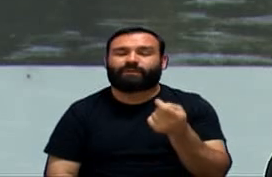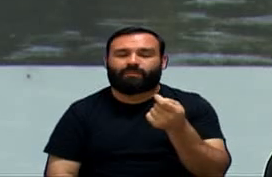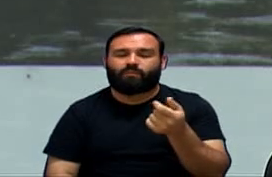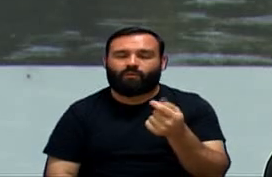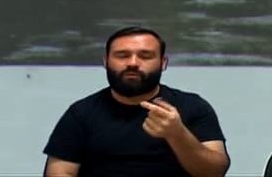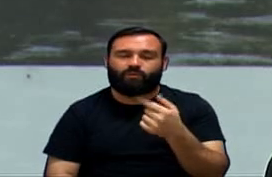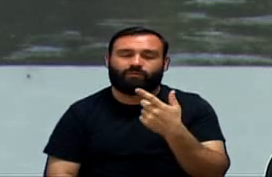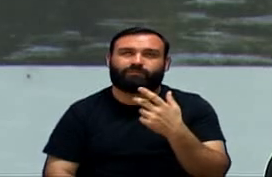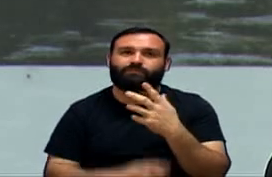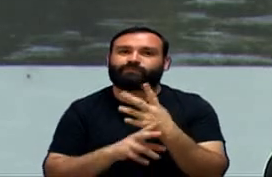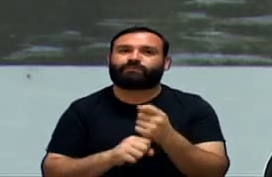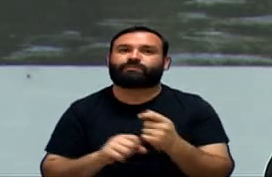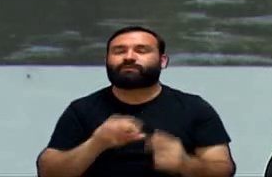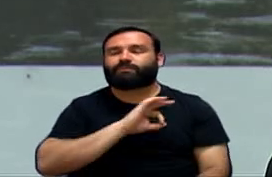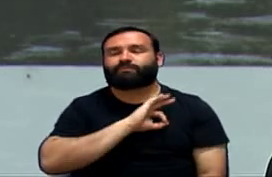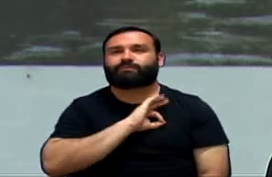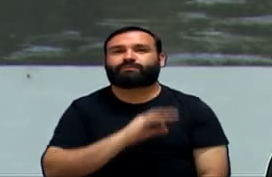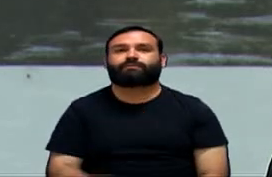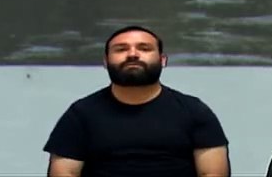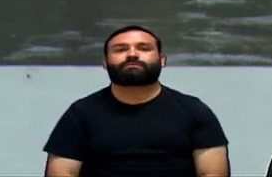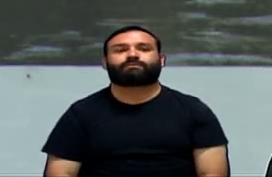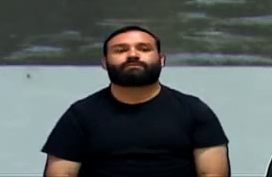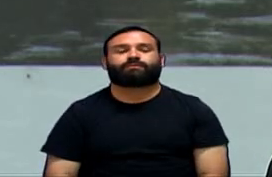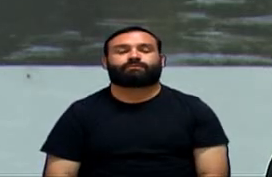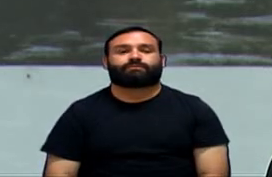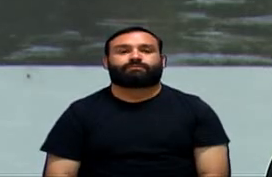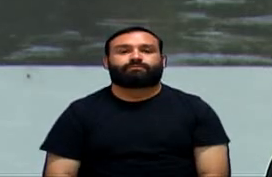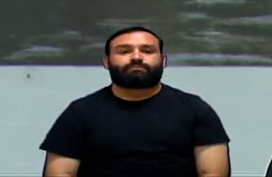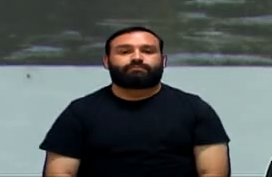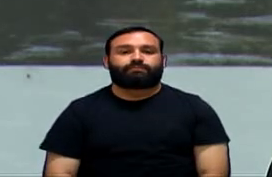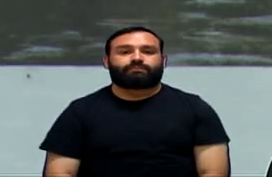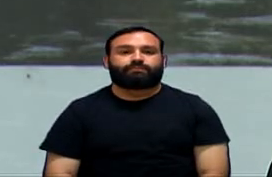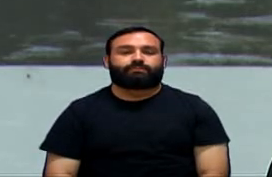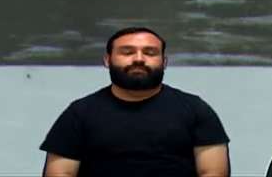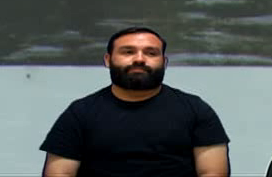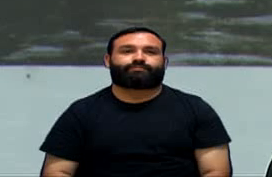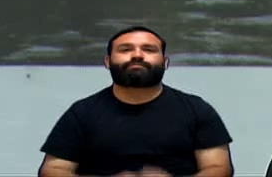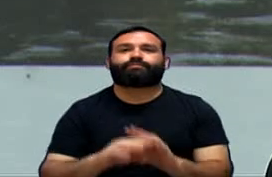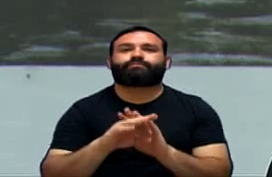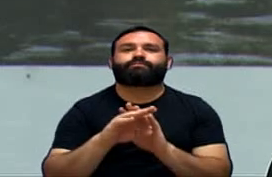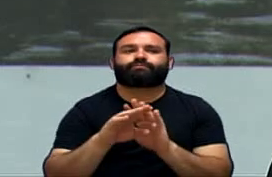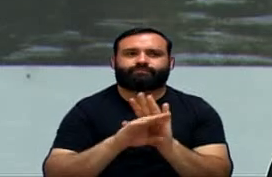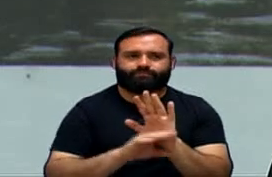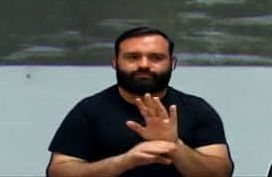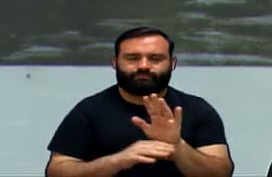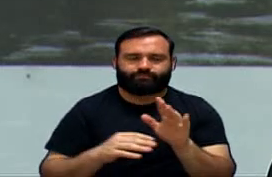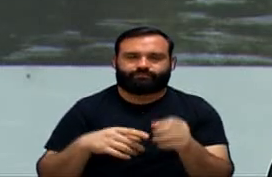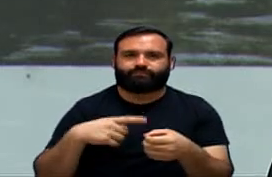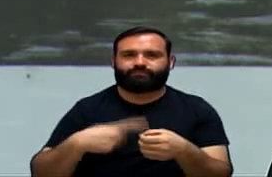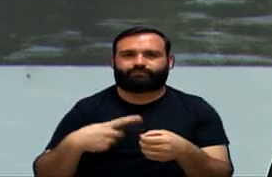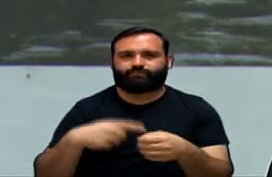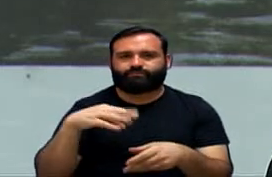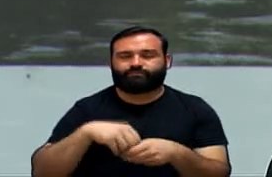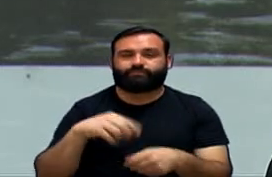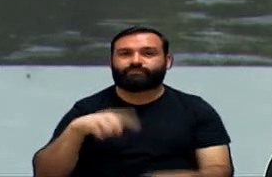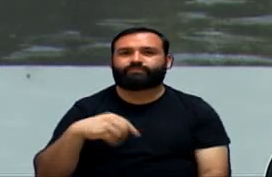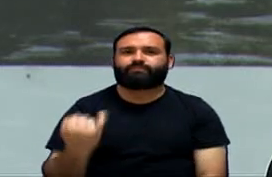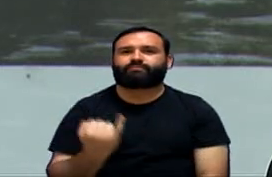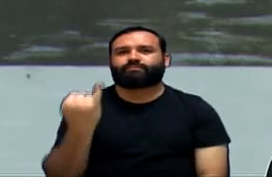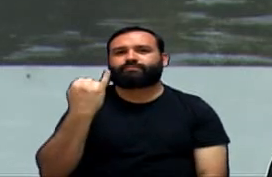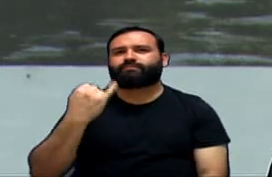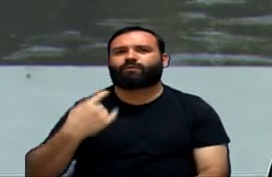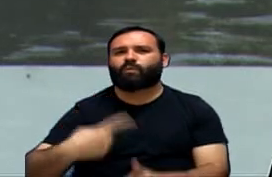é pouco o número de Guardas essa essa essa política é municipal Iara é importante por